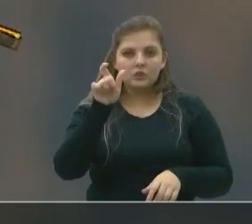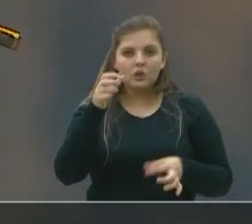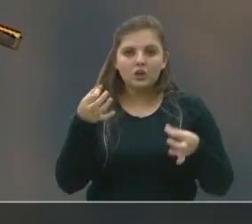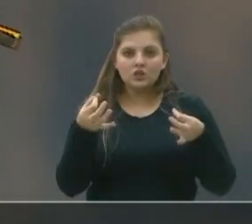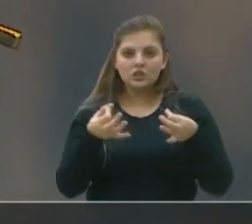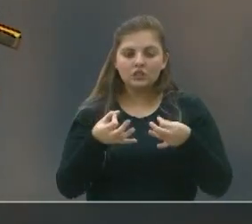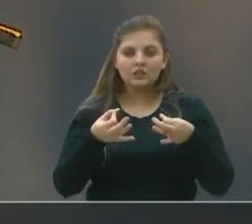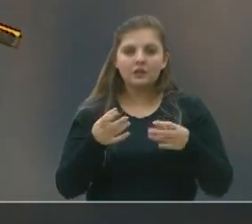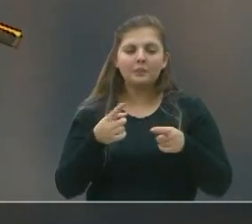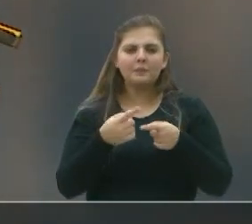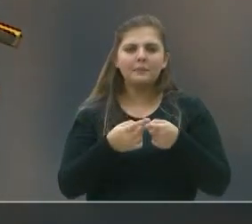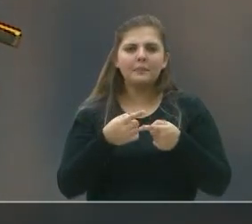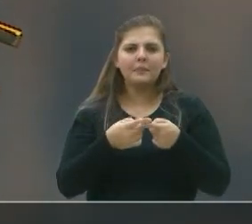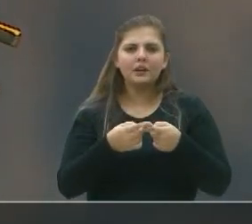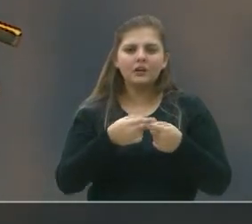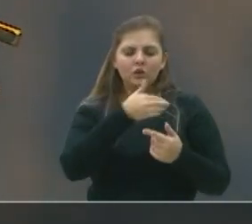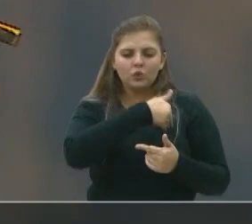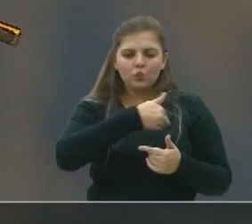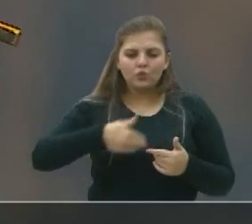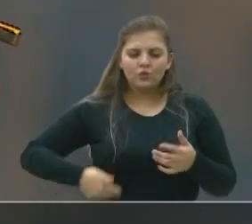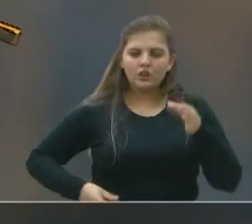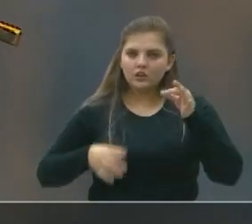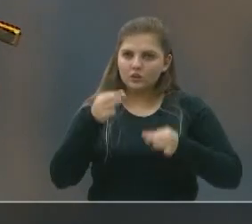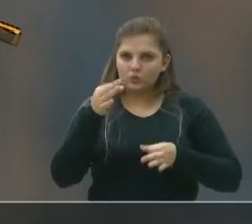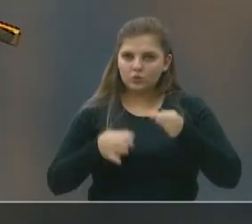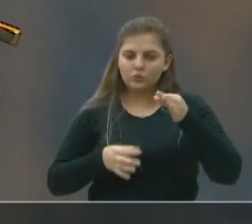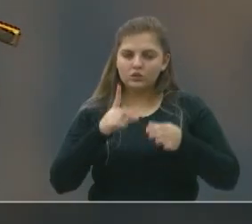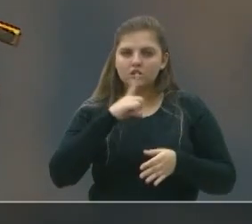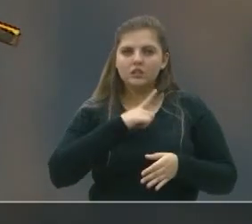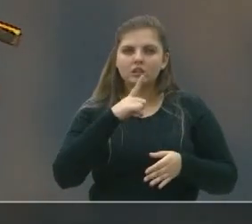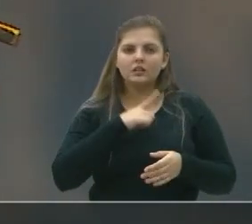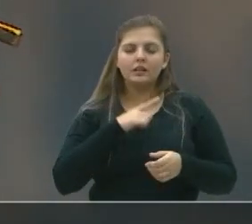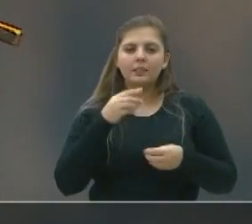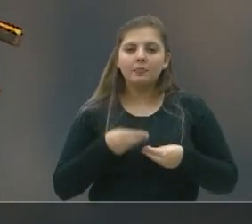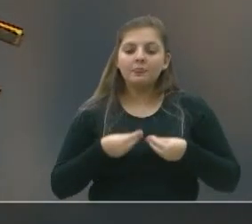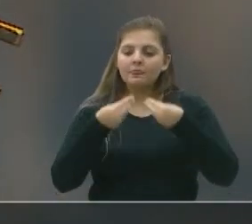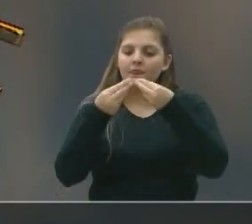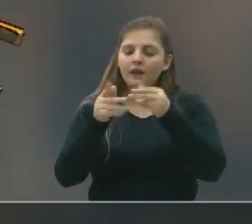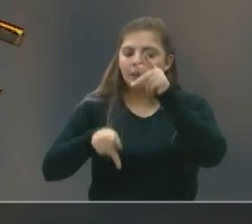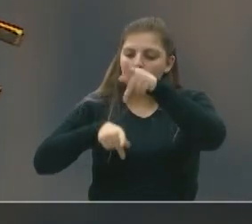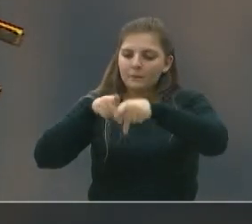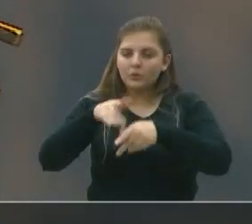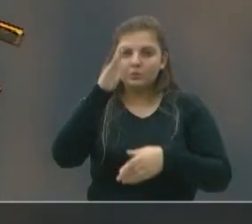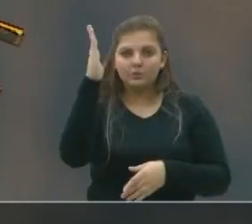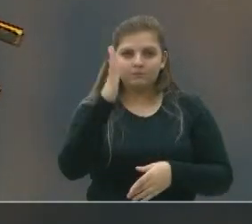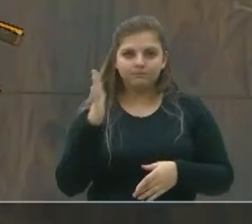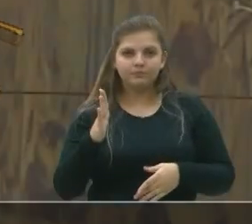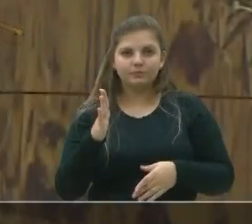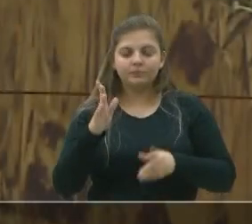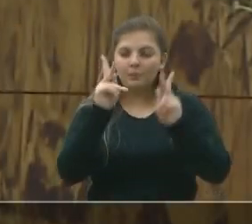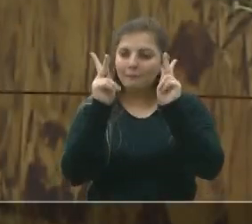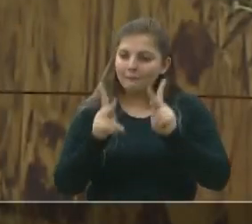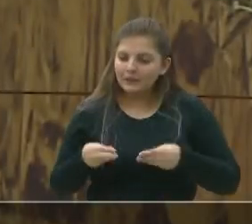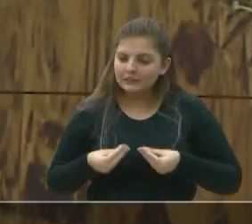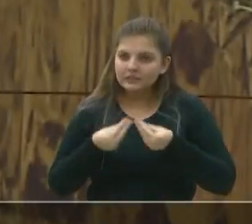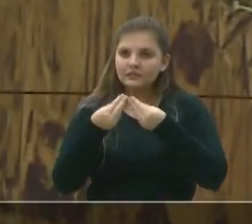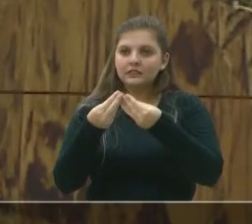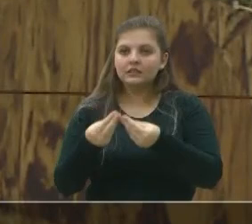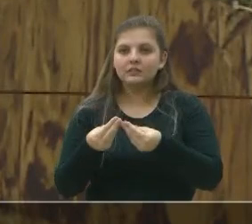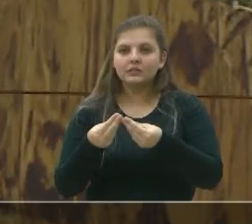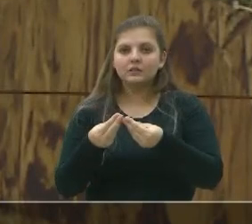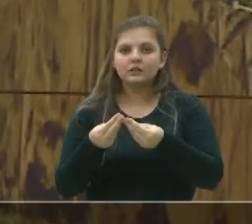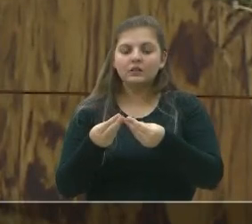dignidade, para que governem com justiça. Dai ao povo brasileiro paz constante e